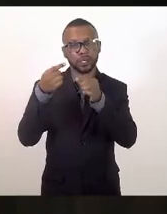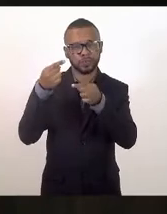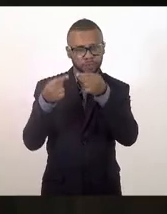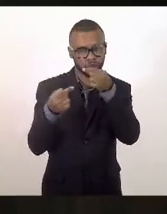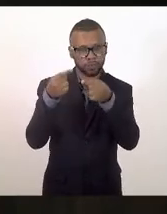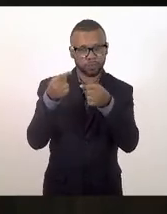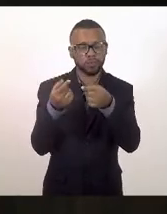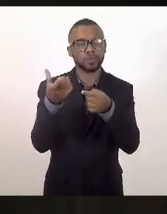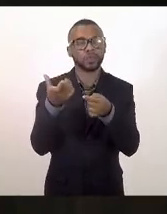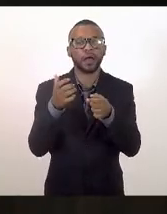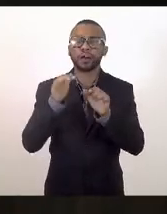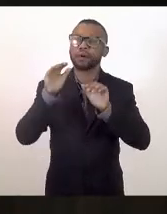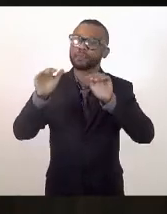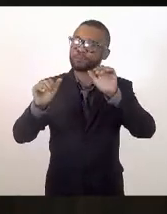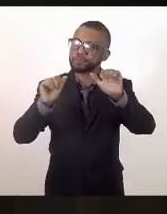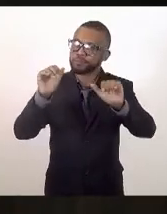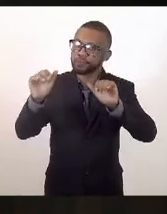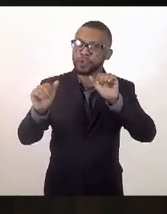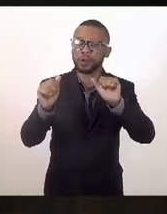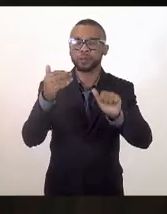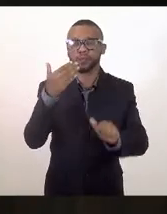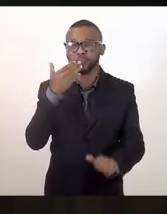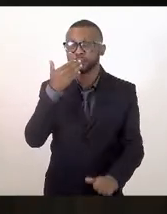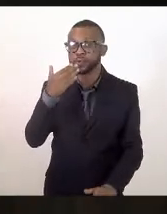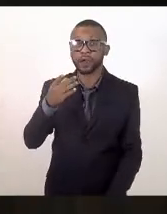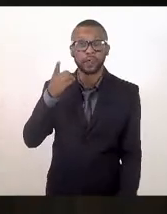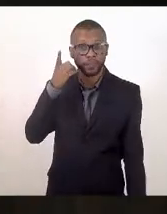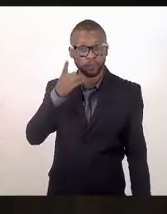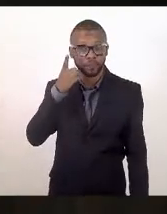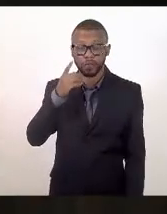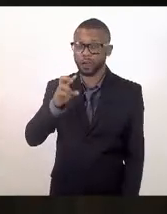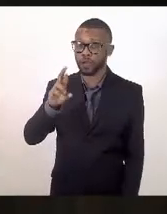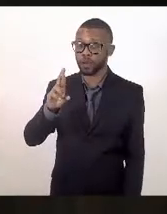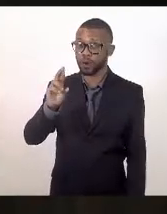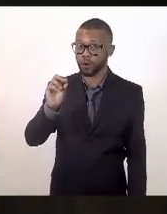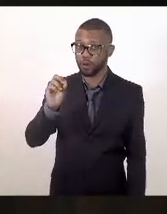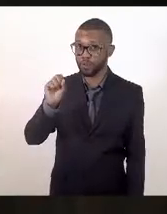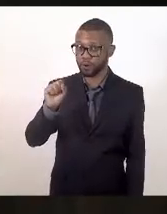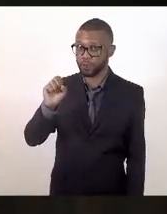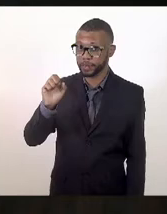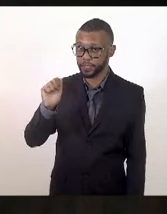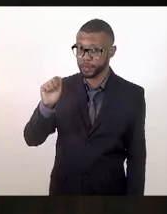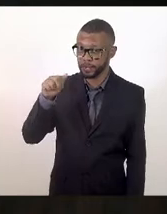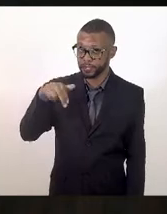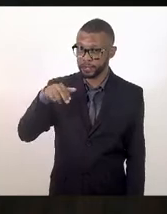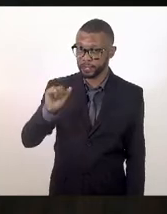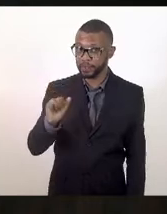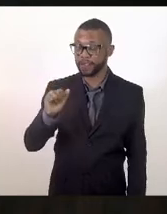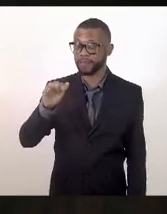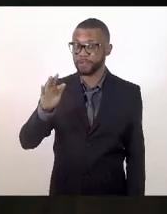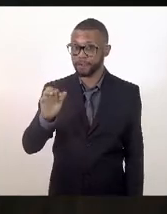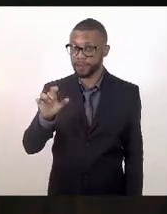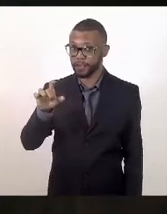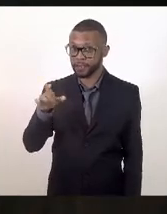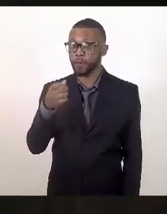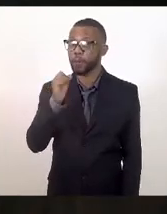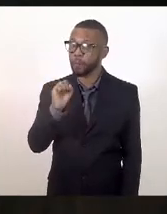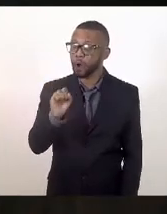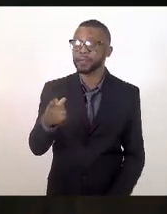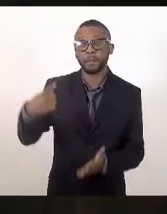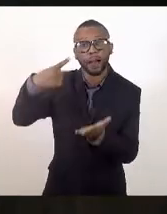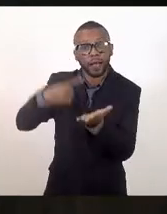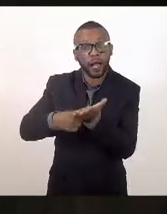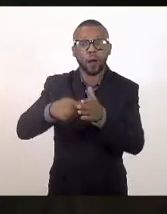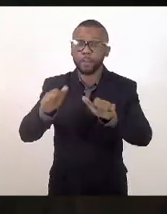convocar, pedir a deputada Rosane Félix possa produzir uma audiência pública, também com a